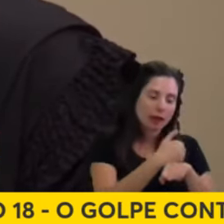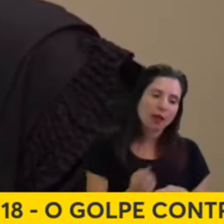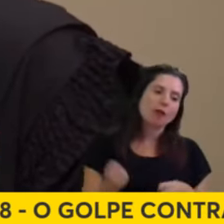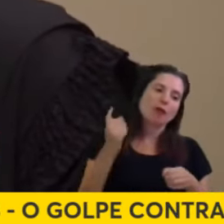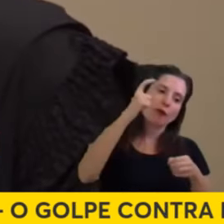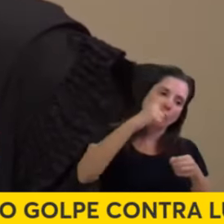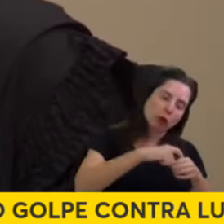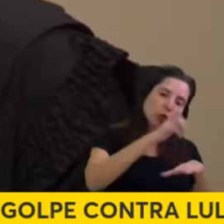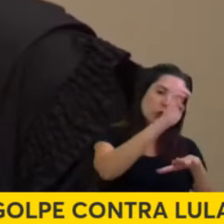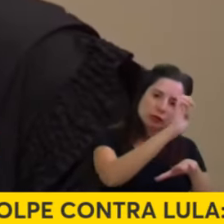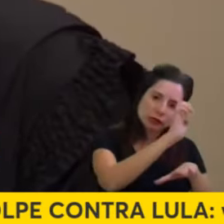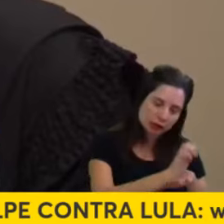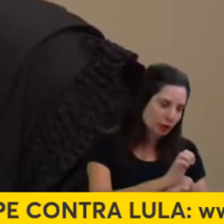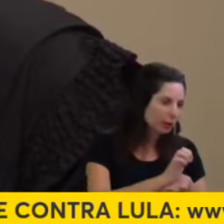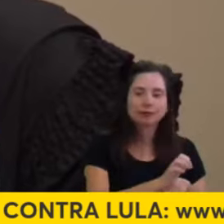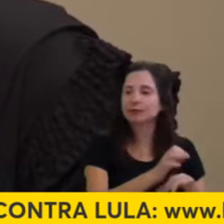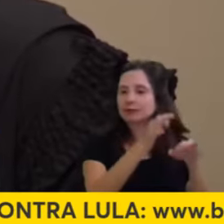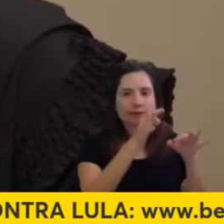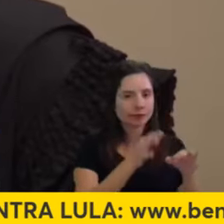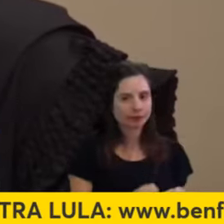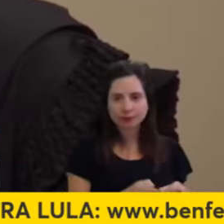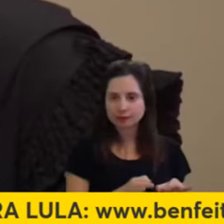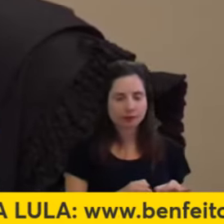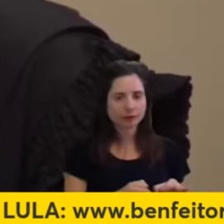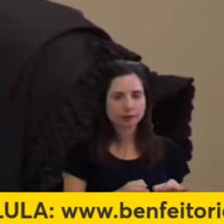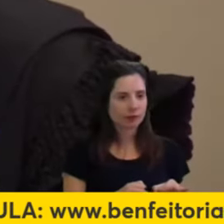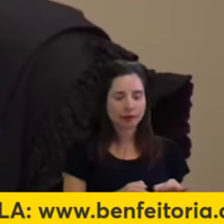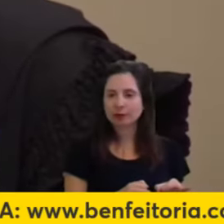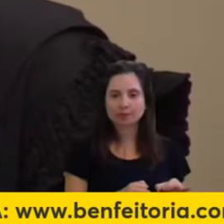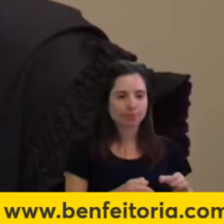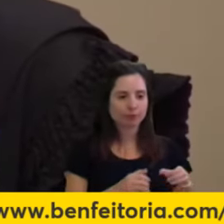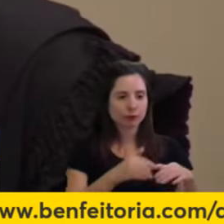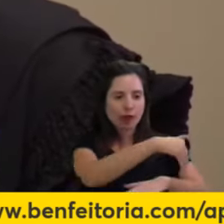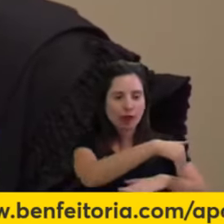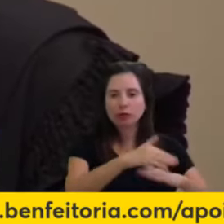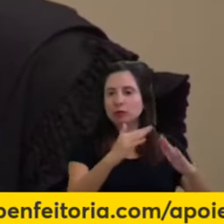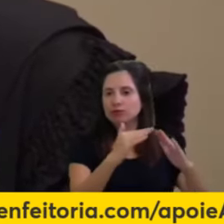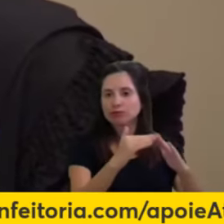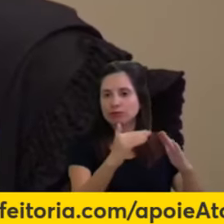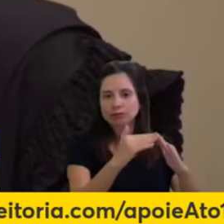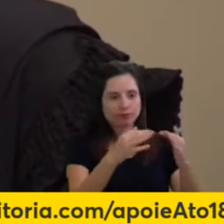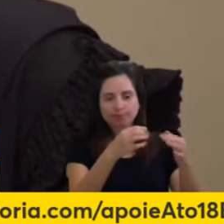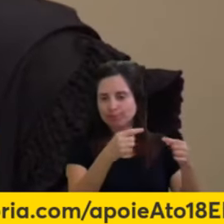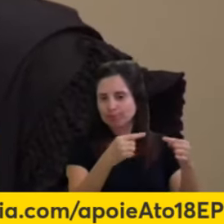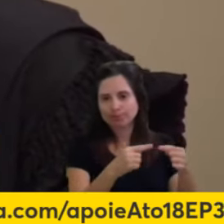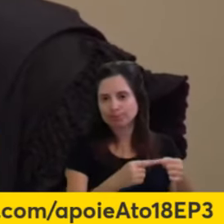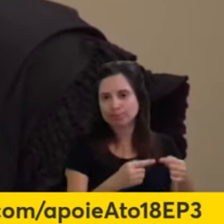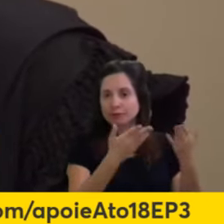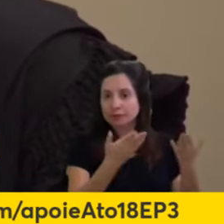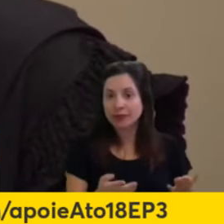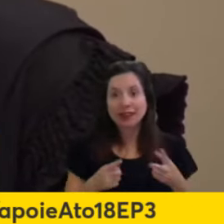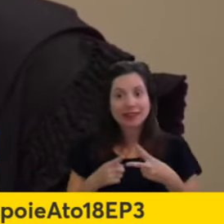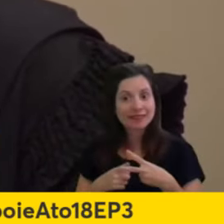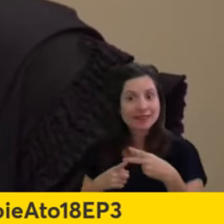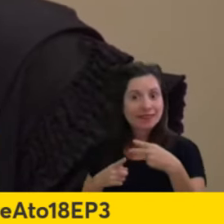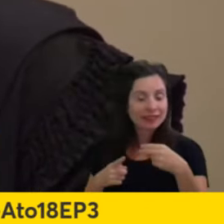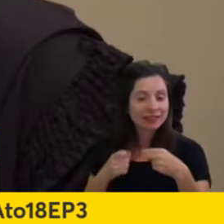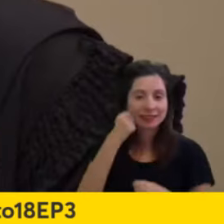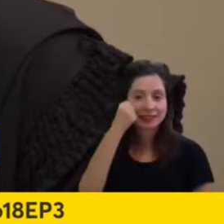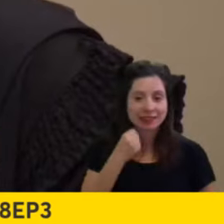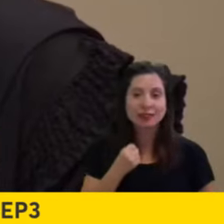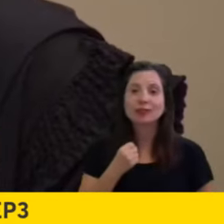o qual também não vingou porque houve indeferimento de seu domicílio Eleitoral na sequência candidatou-se e venceu as eleições para senador no